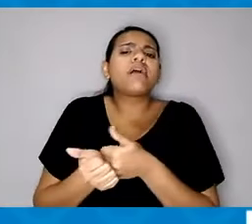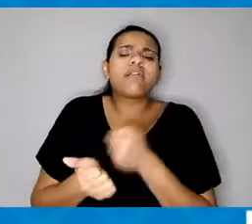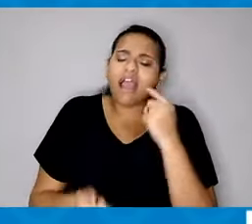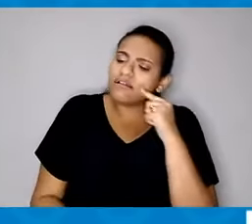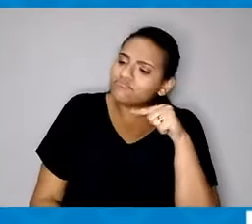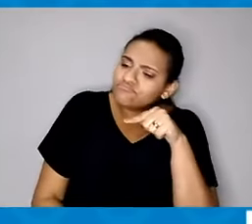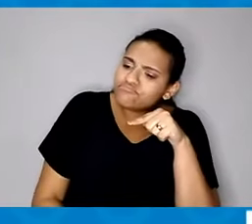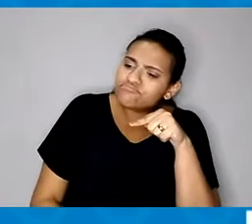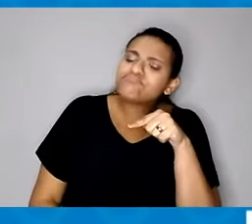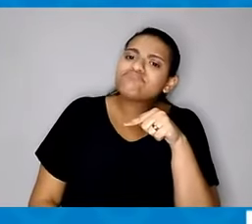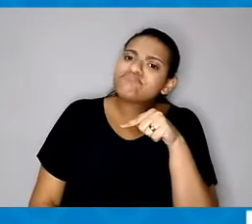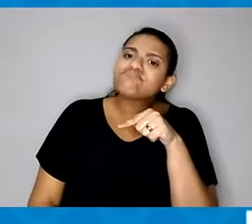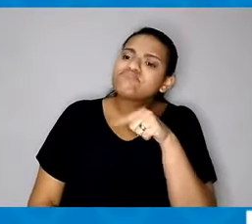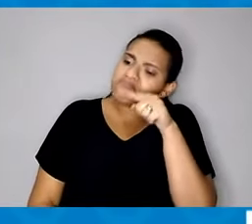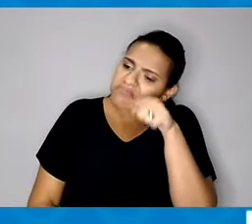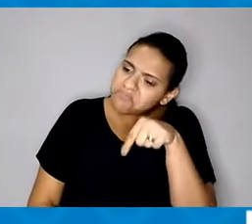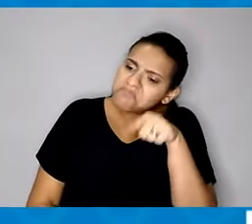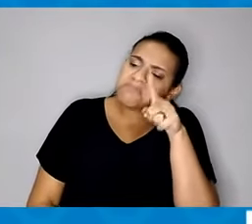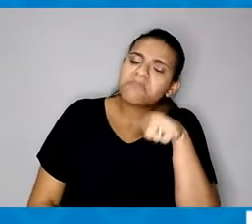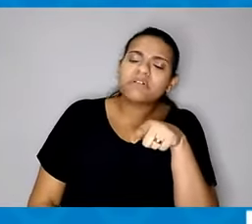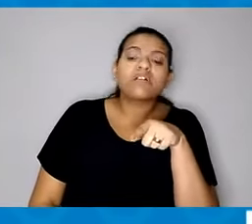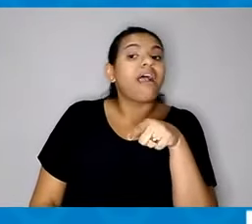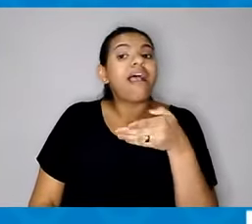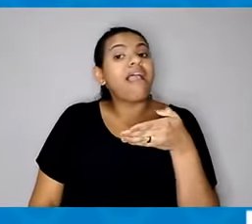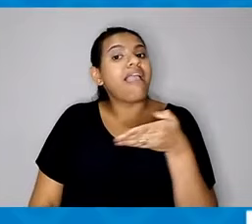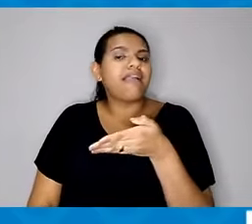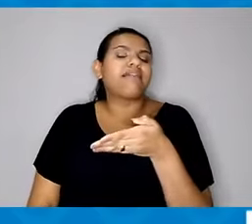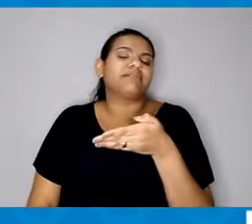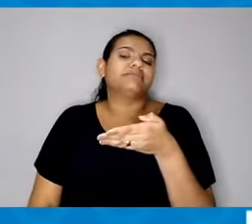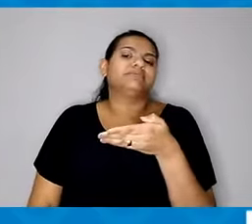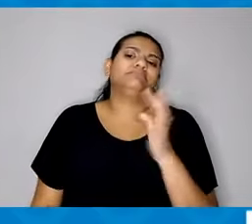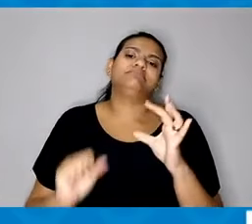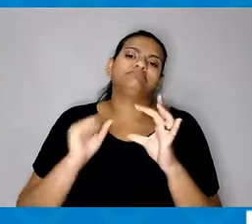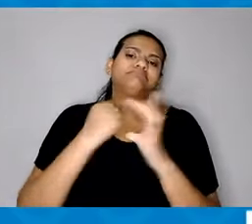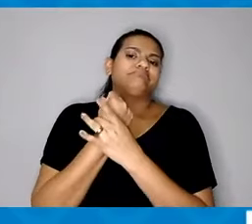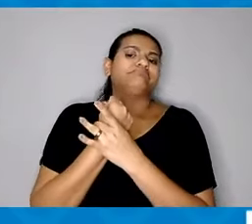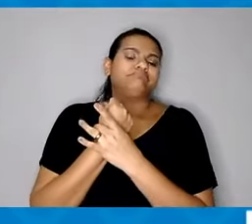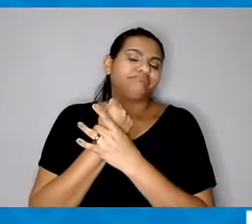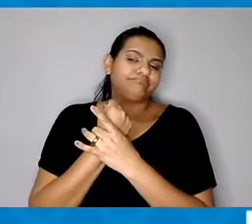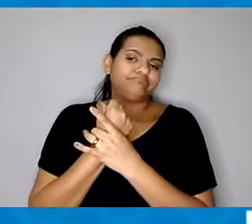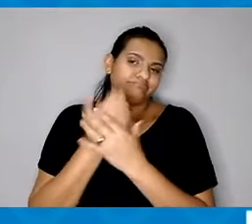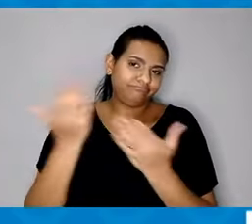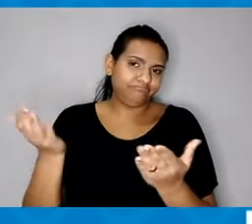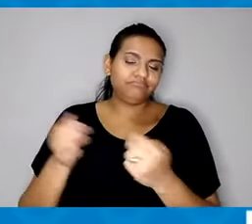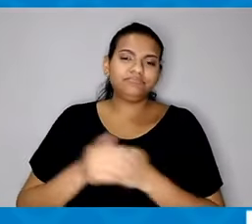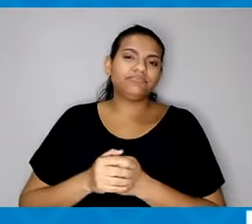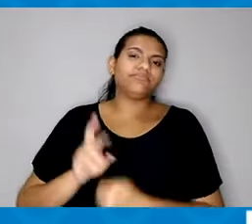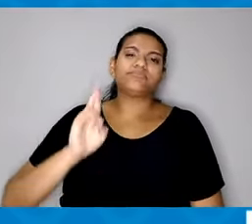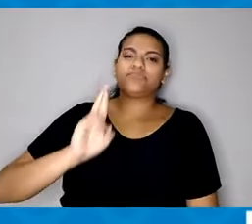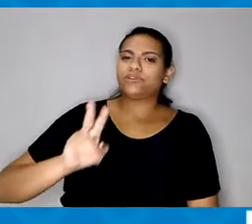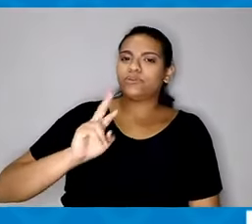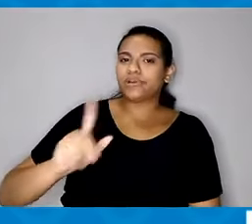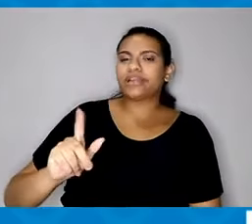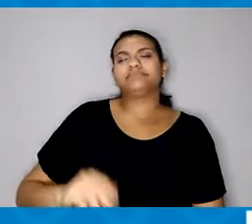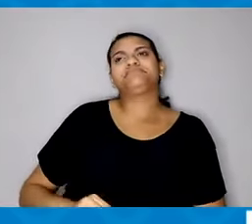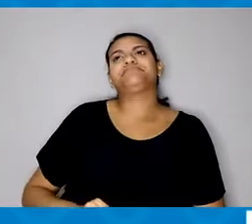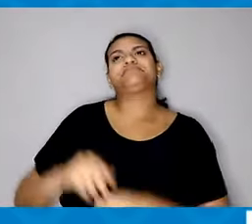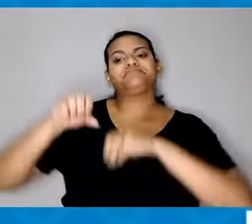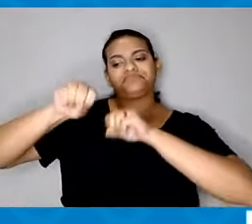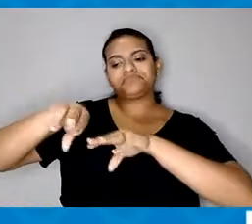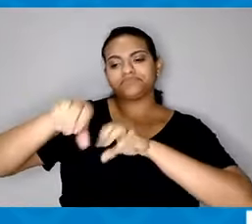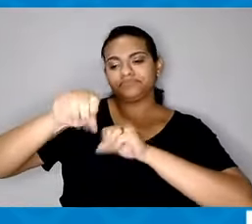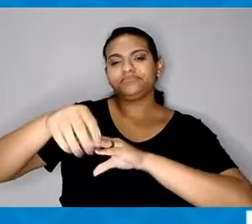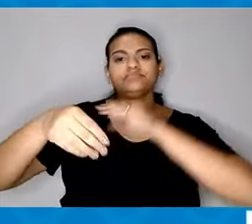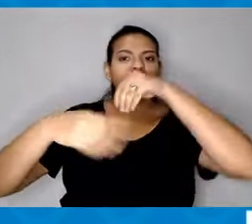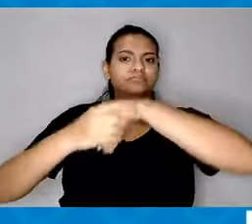estudos têm mostrado, já garante. A gente não está falando aqui, gente, sobre ensino domiciliar,